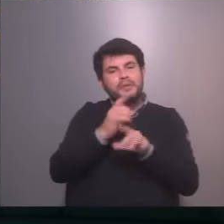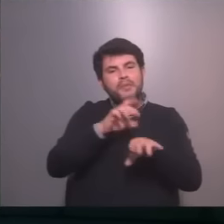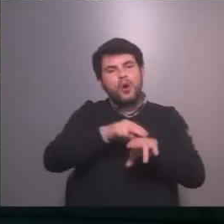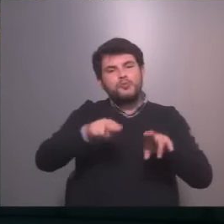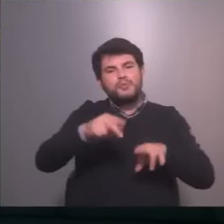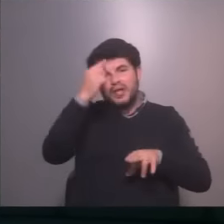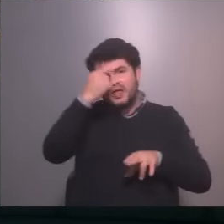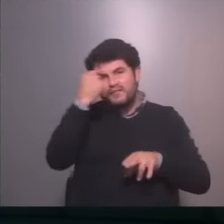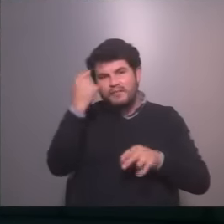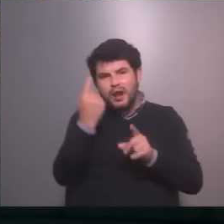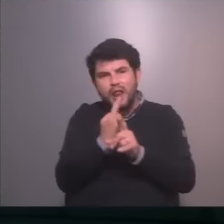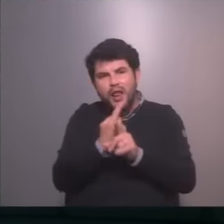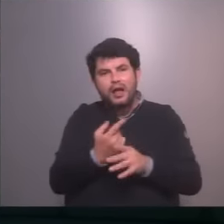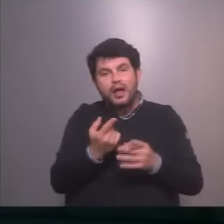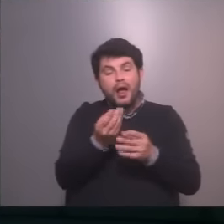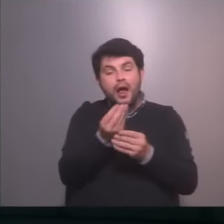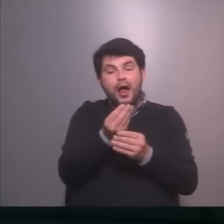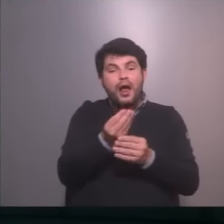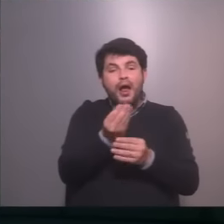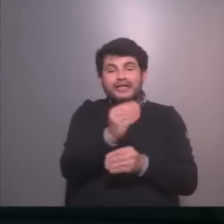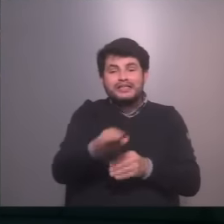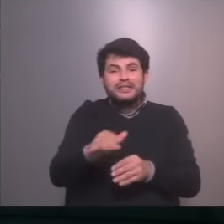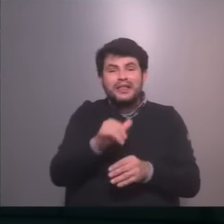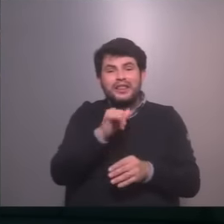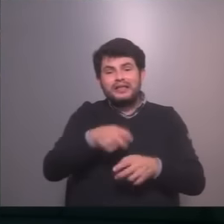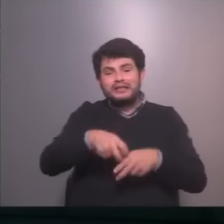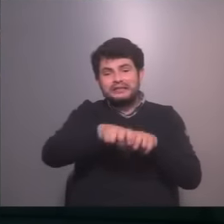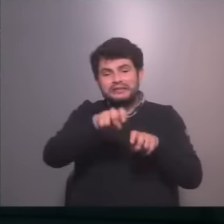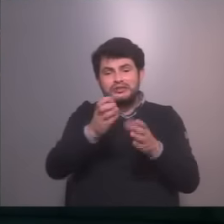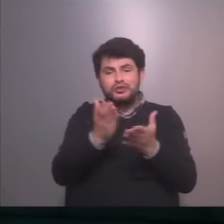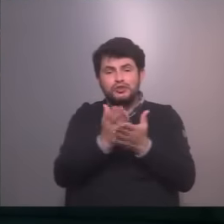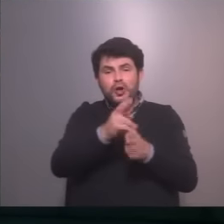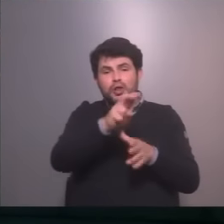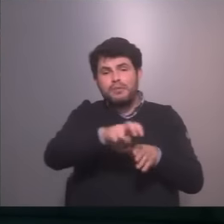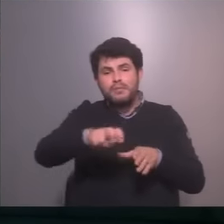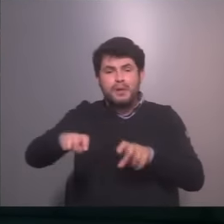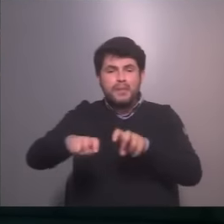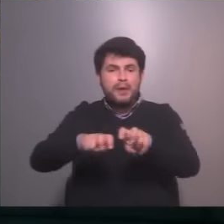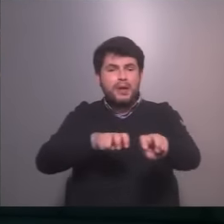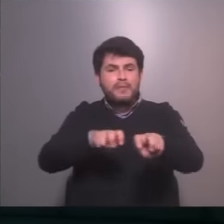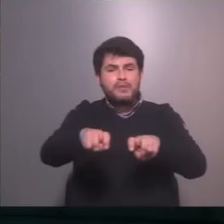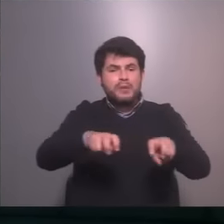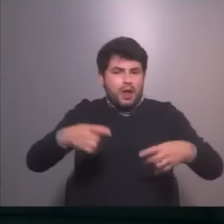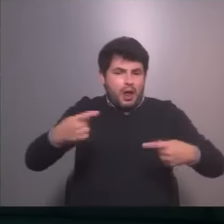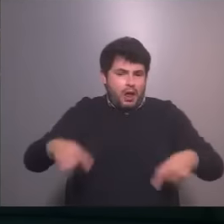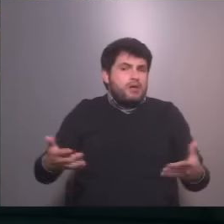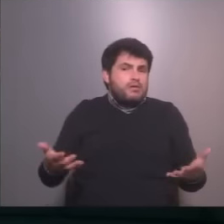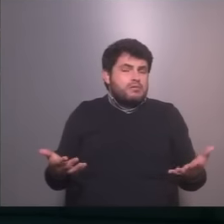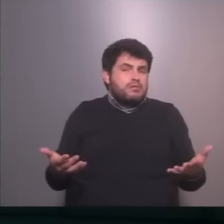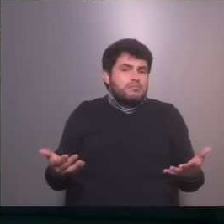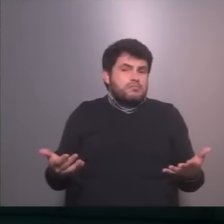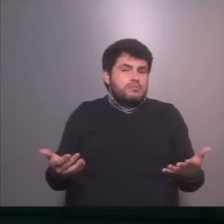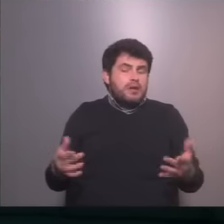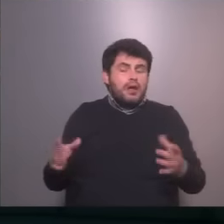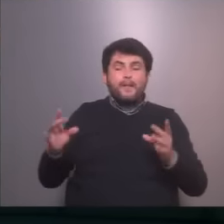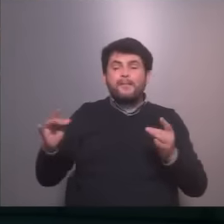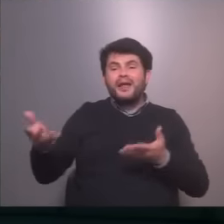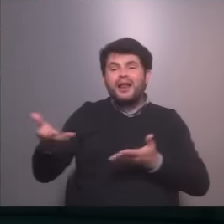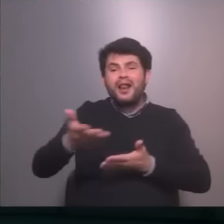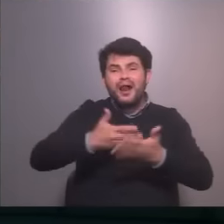com eles nos mesmos bancos das igrejas, nas mesmas enfermarias dos hospitais. As